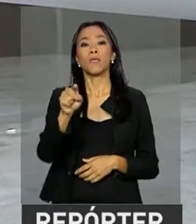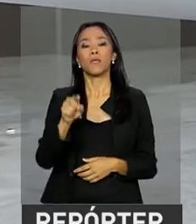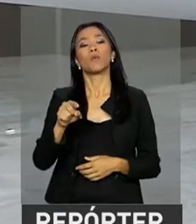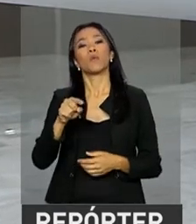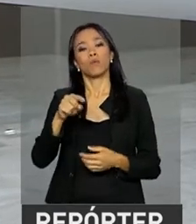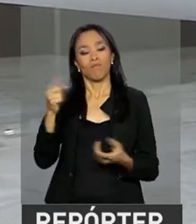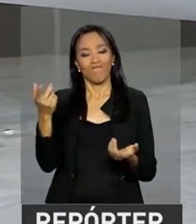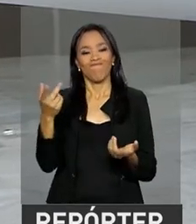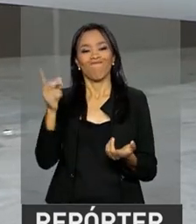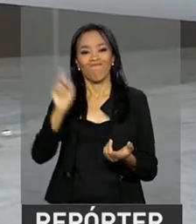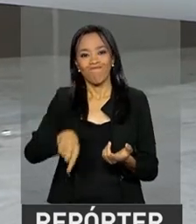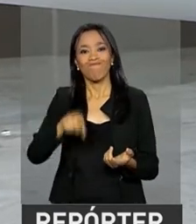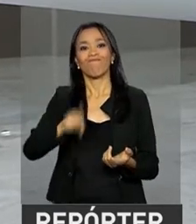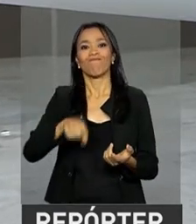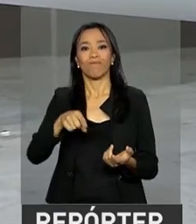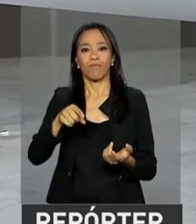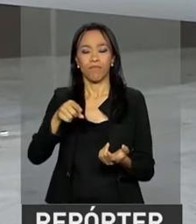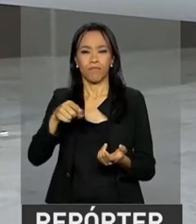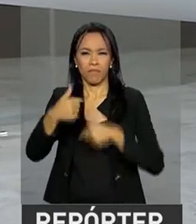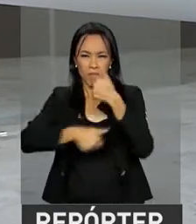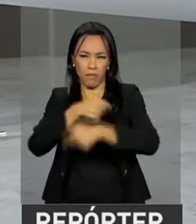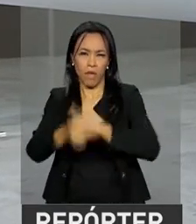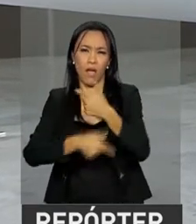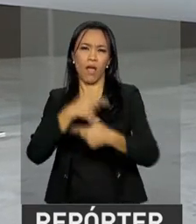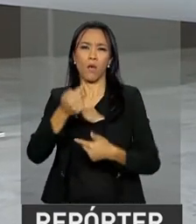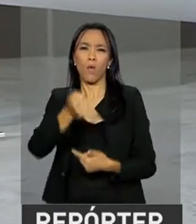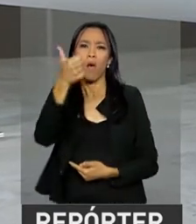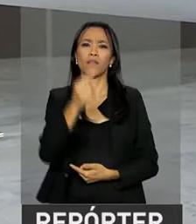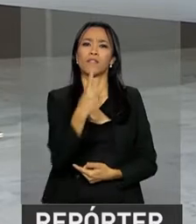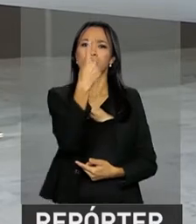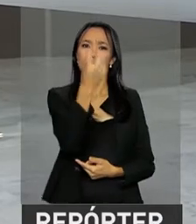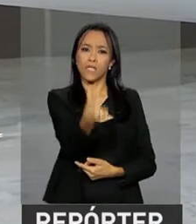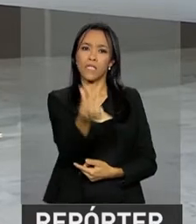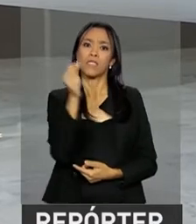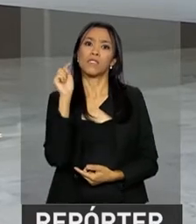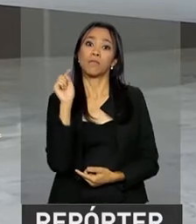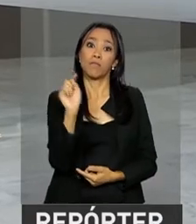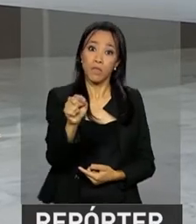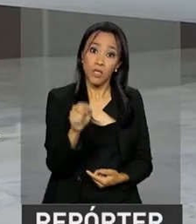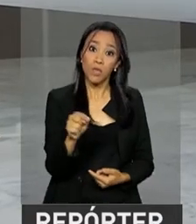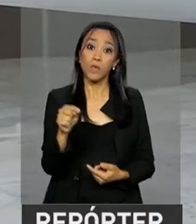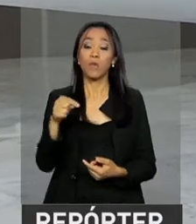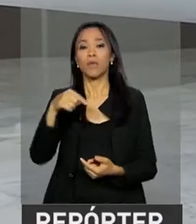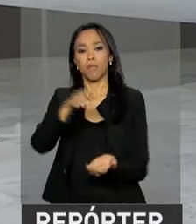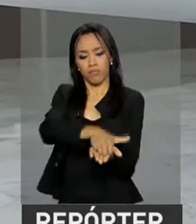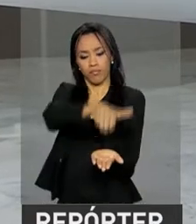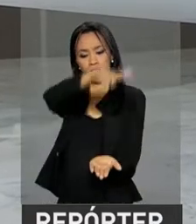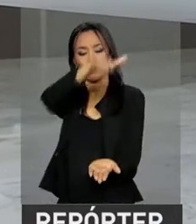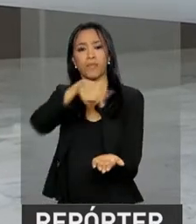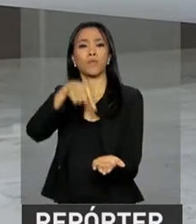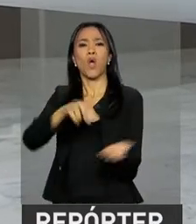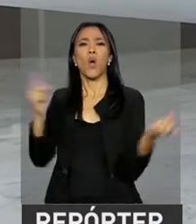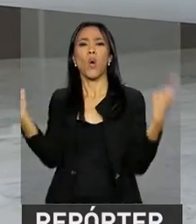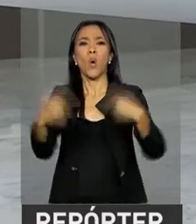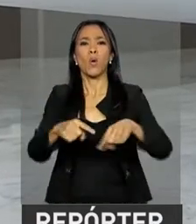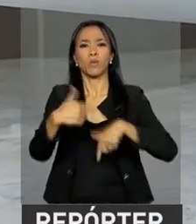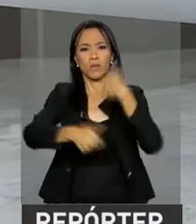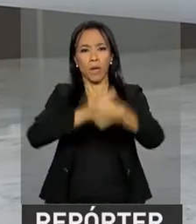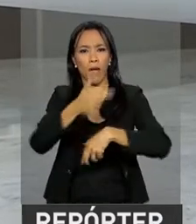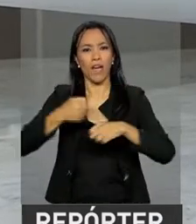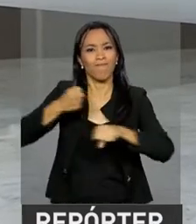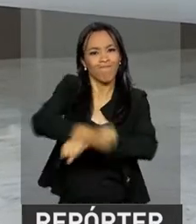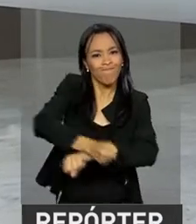saúde do trabalho e é quase 16 mil ações de combate ao trabalho infantil eles